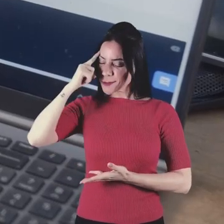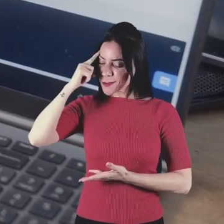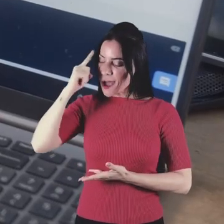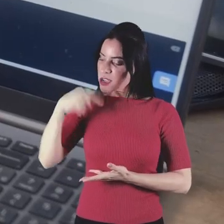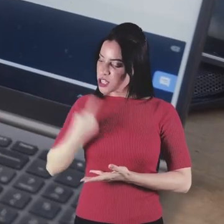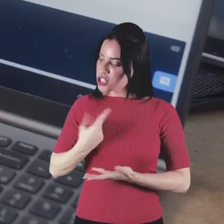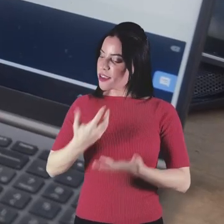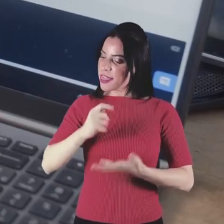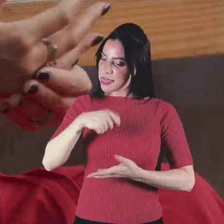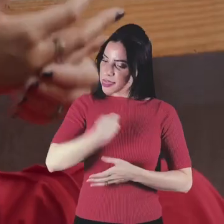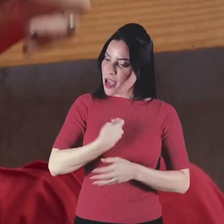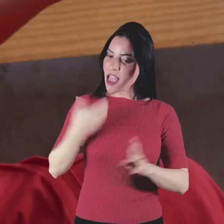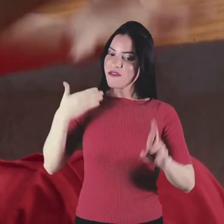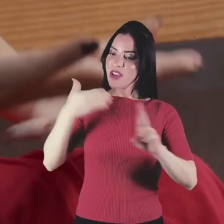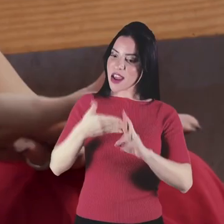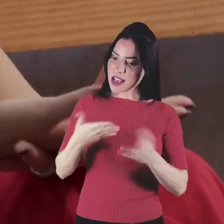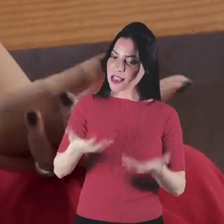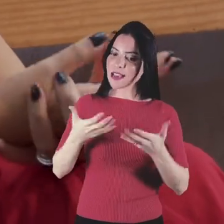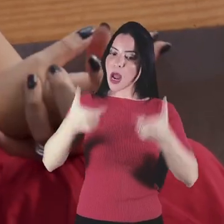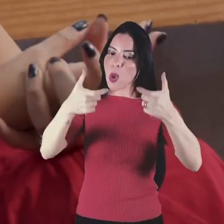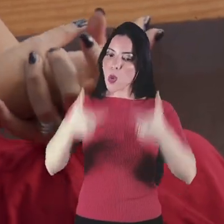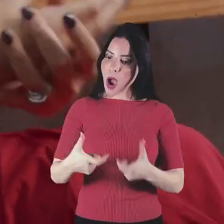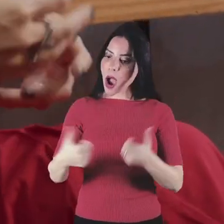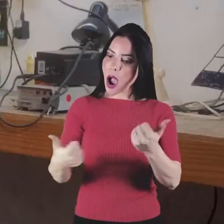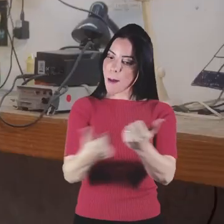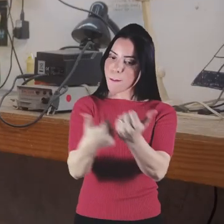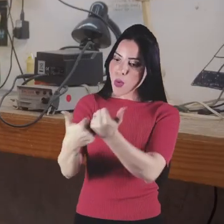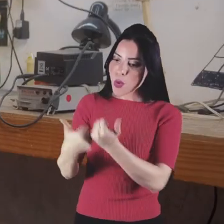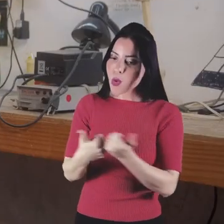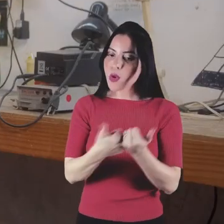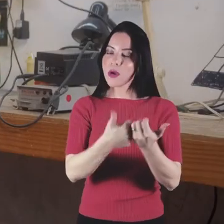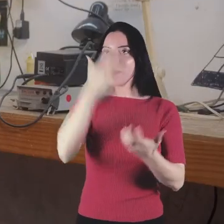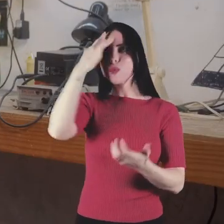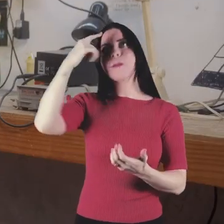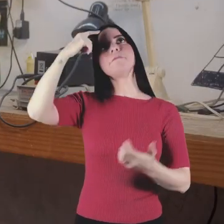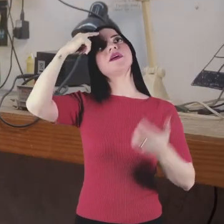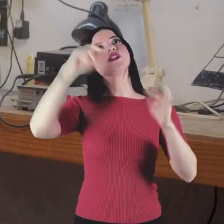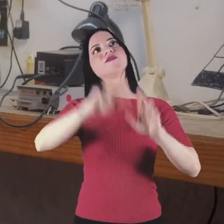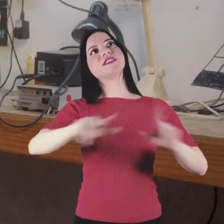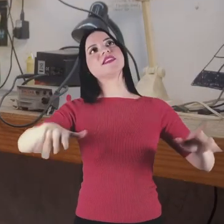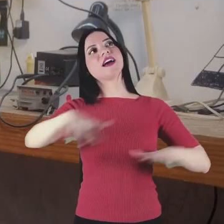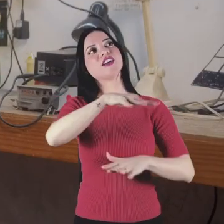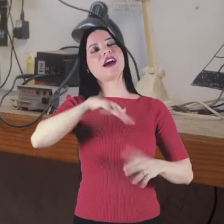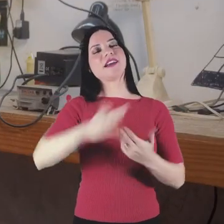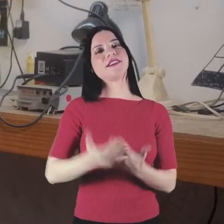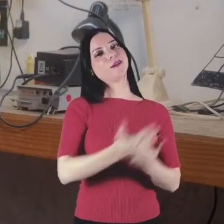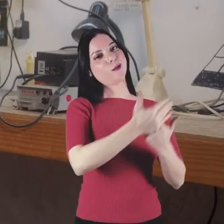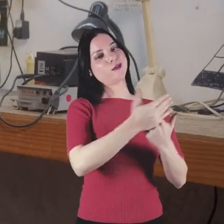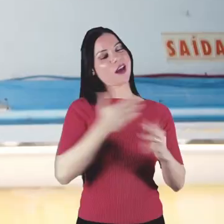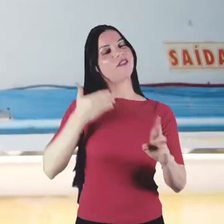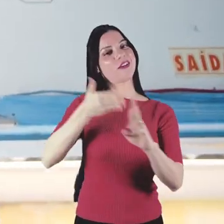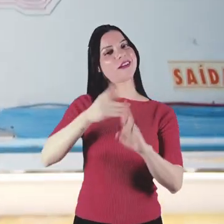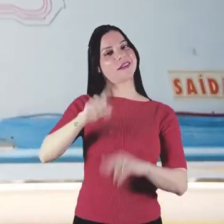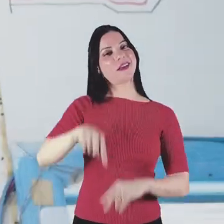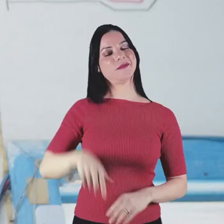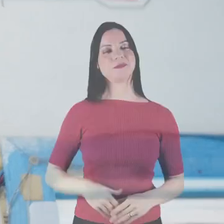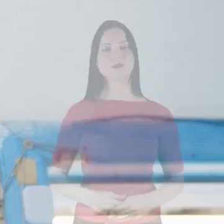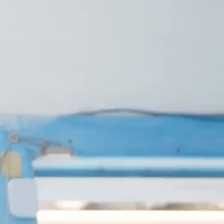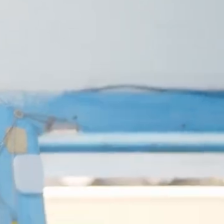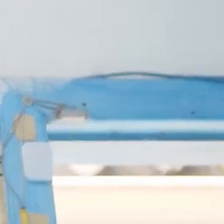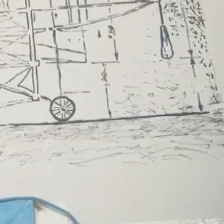ambicionar essa visão de, poxa, a gente quer ser uma referência, a gente quer ser um lugar de apoio para pessoas quando pensam diversidade na tecnologia.